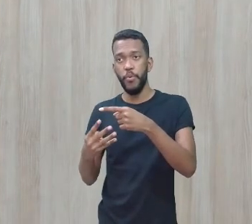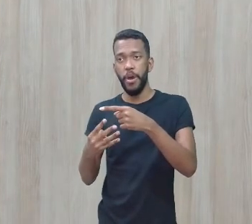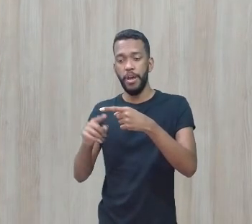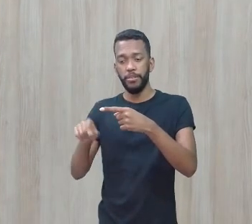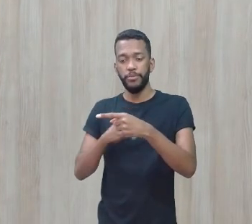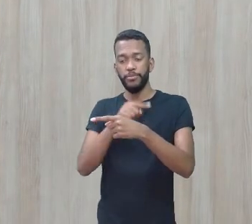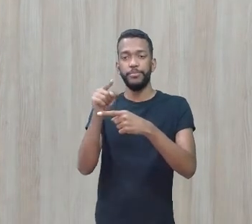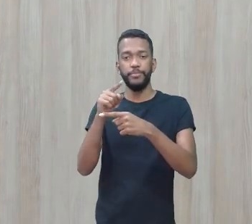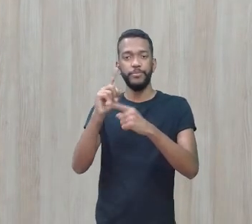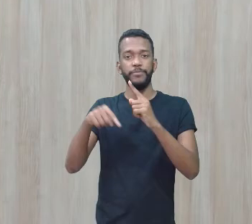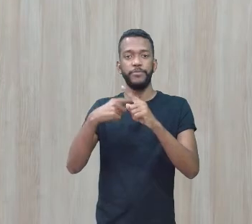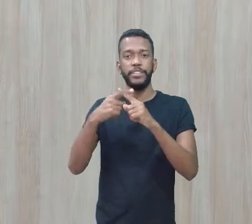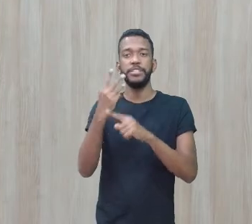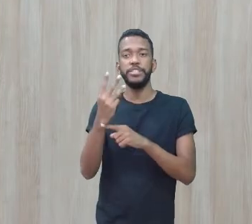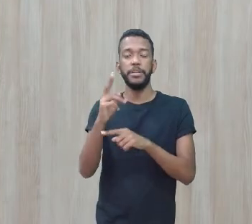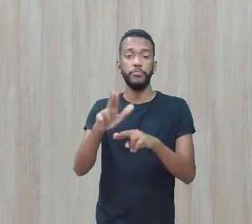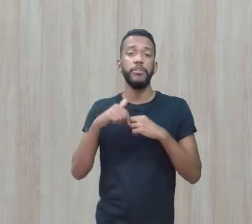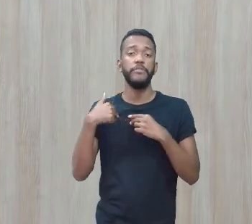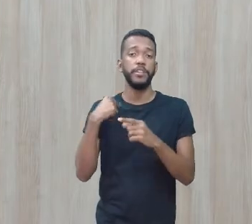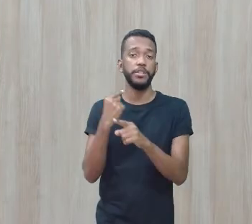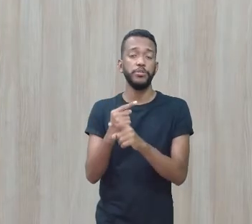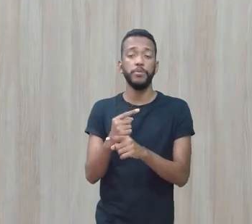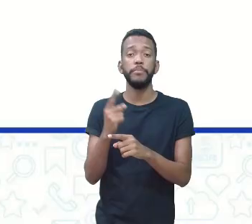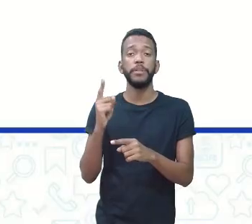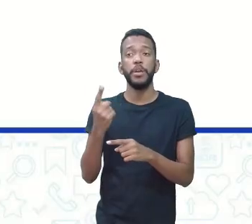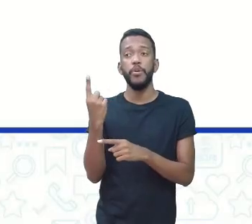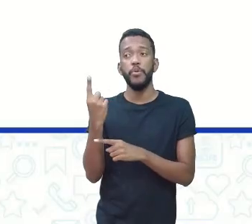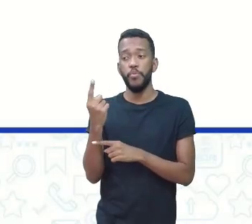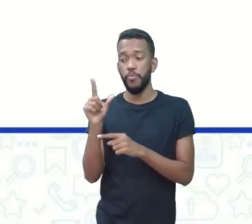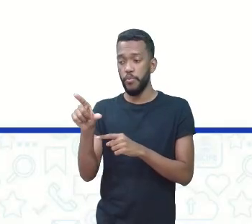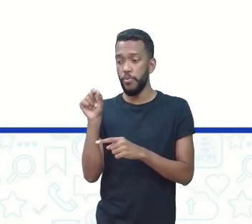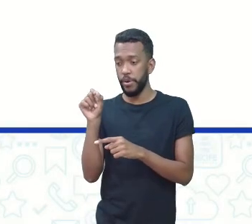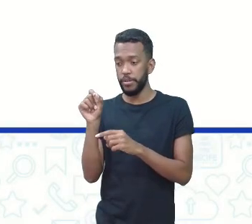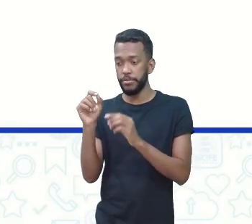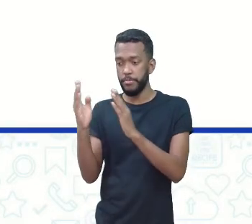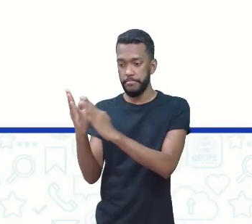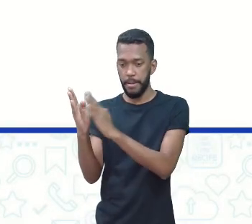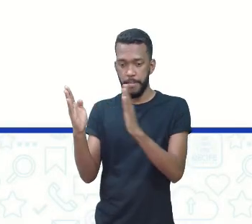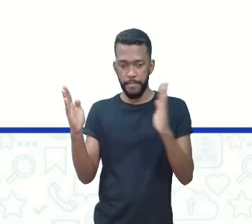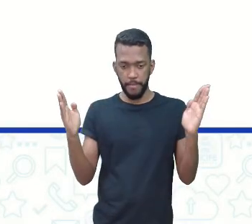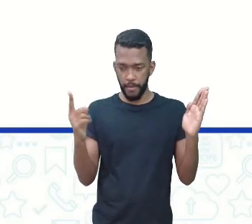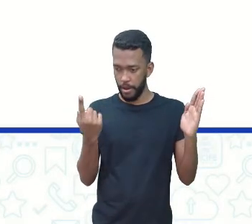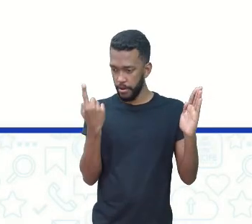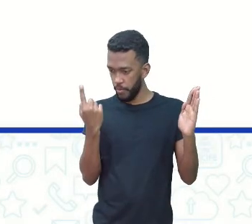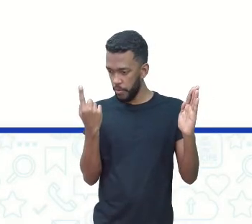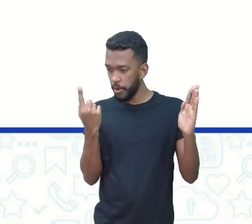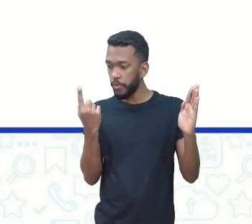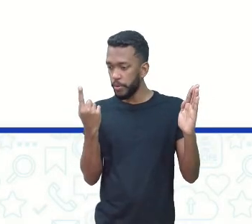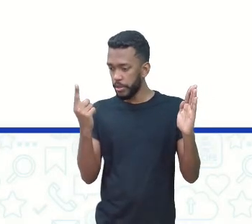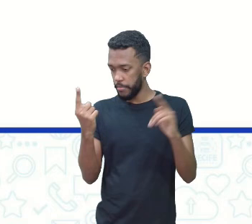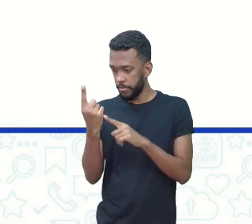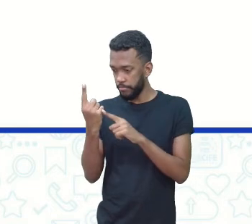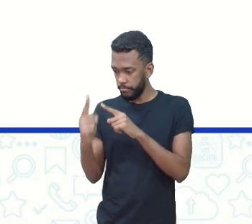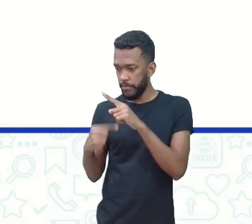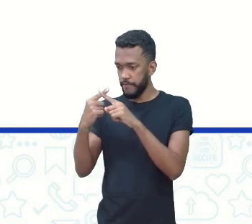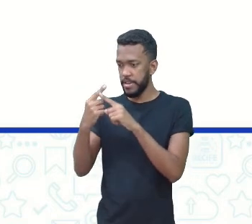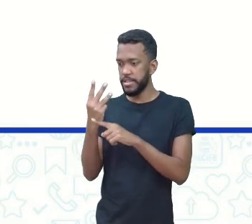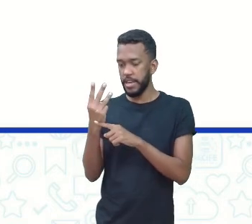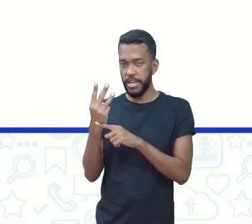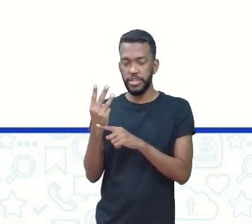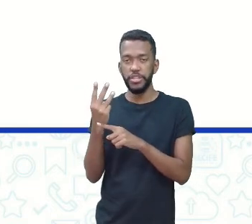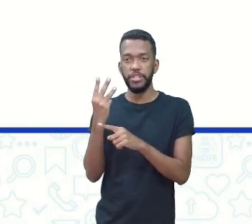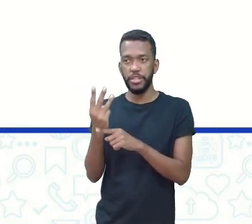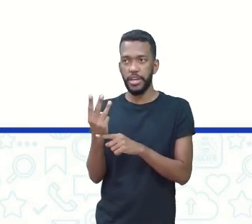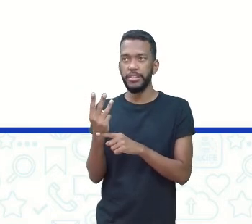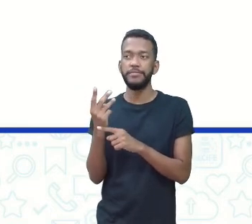pelo 3, porque eu vou descobrir primeiro quanto é uma dessas 4 partes e depois eu vou fazer a multiplicação.